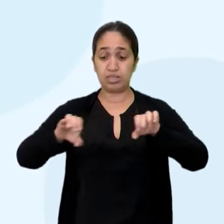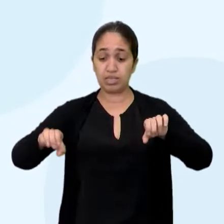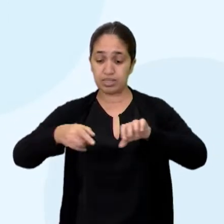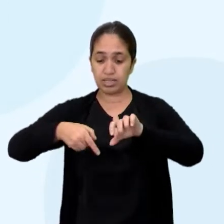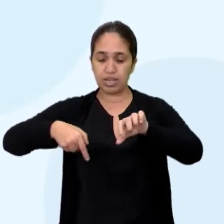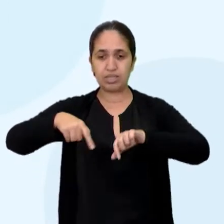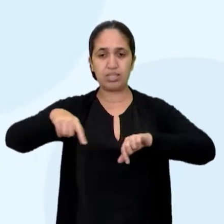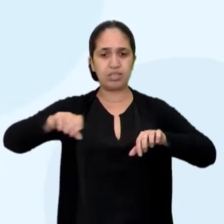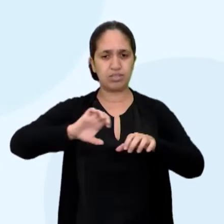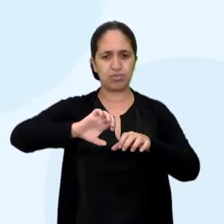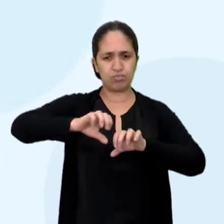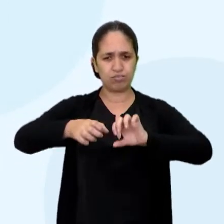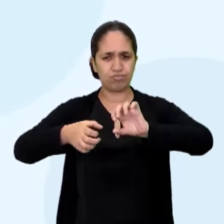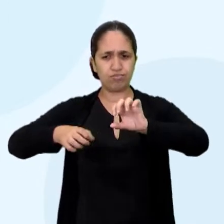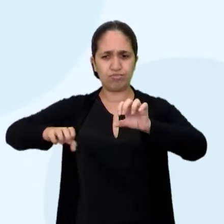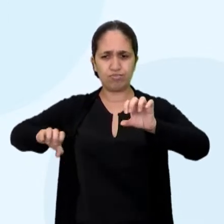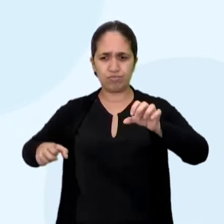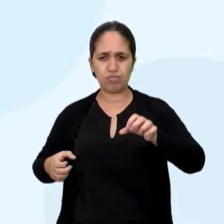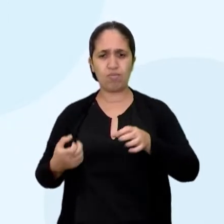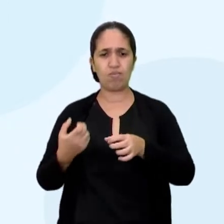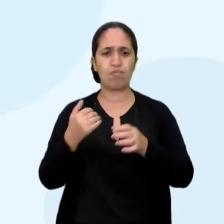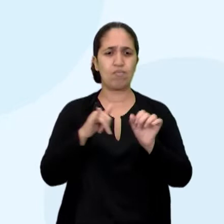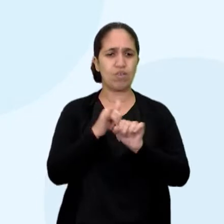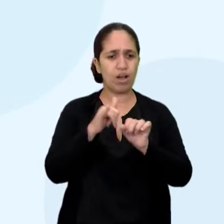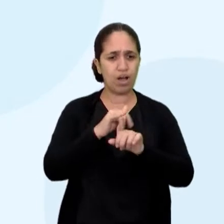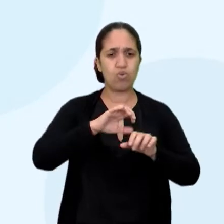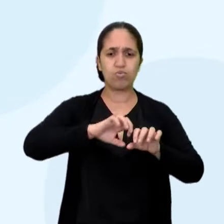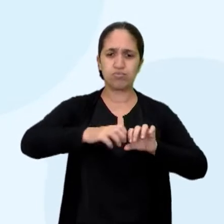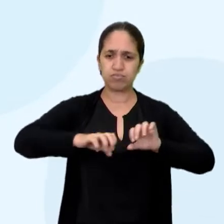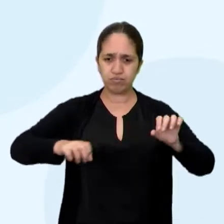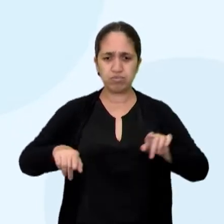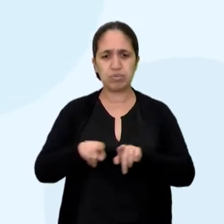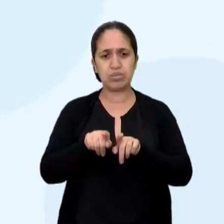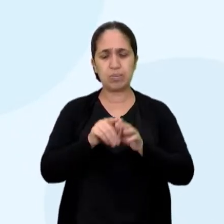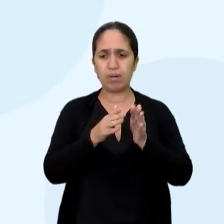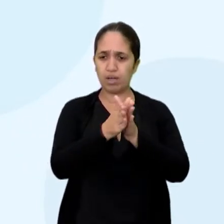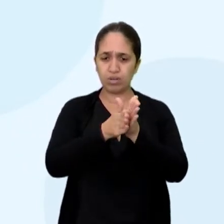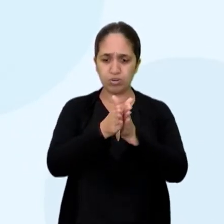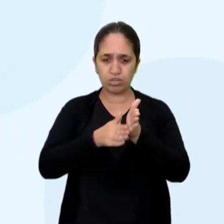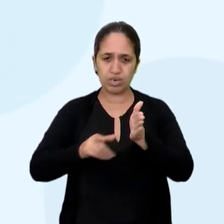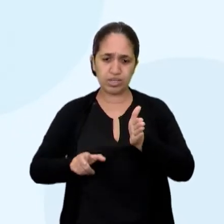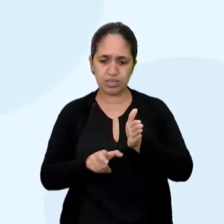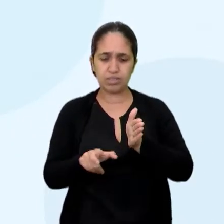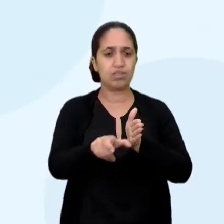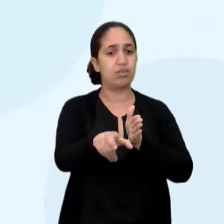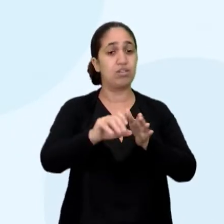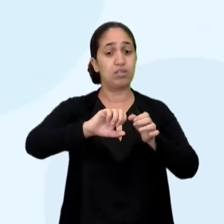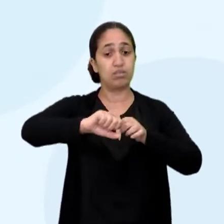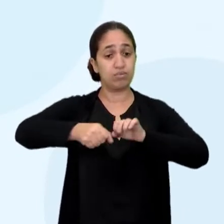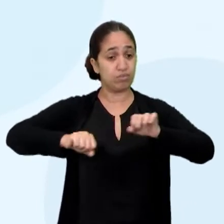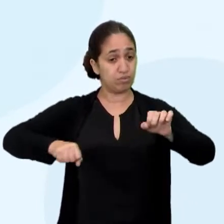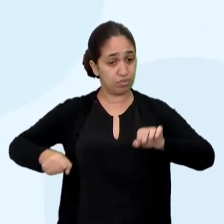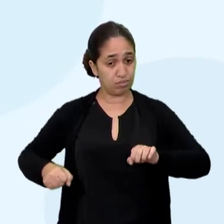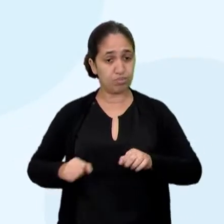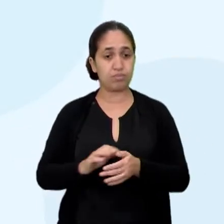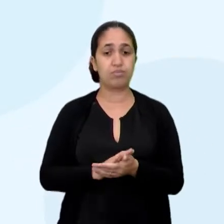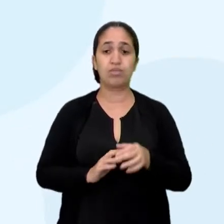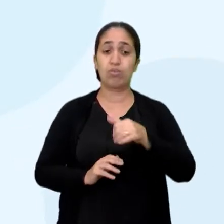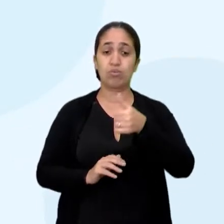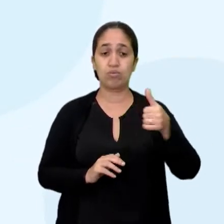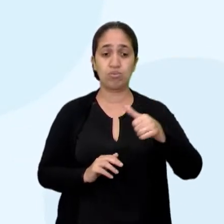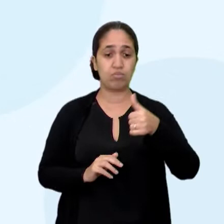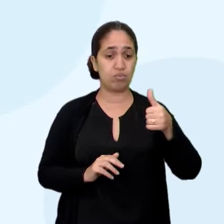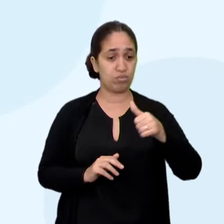né, torções aí de caminhos de ferros, né, como linhas férreas, né, e polamentos e fissuração nas estradas. O 11,